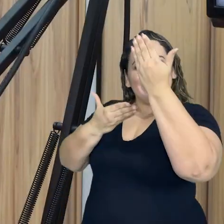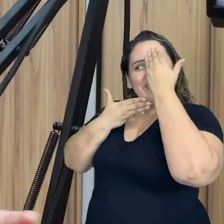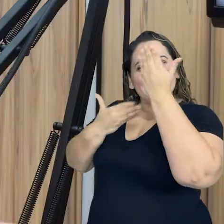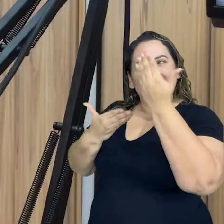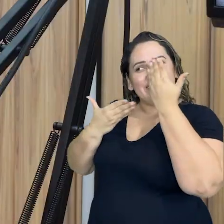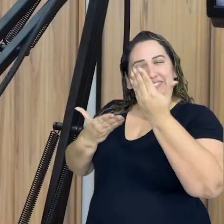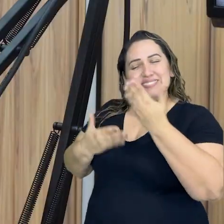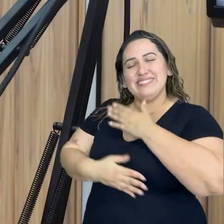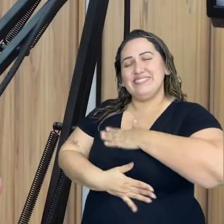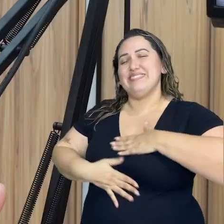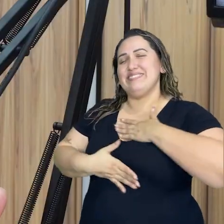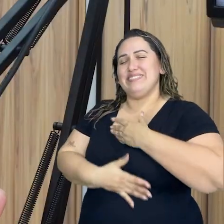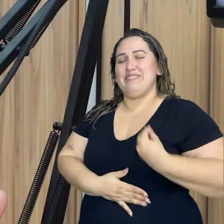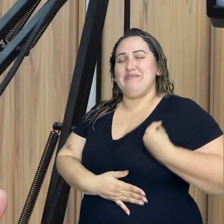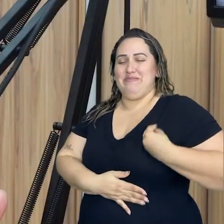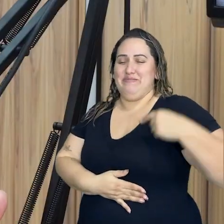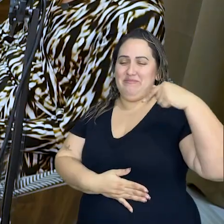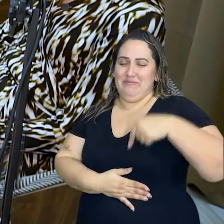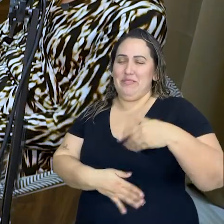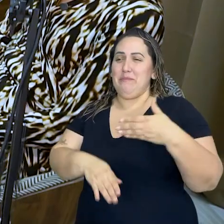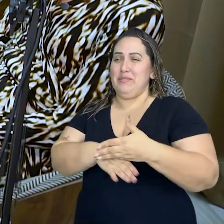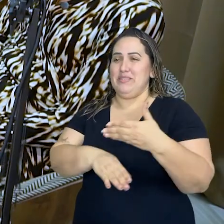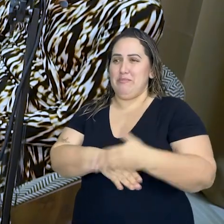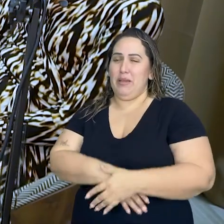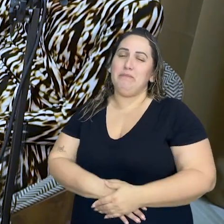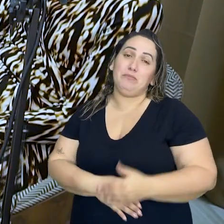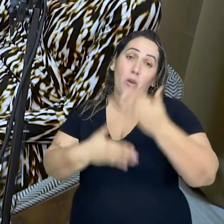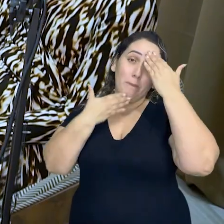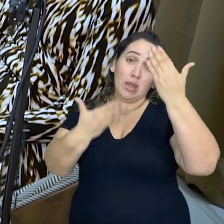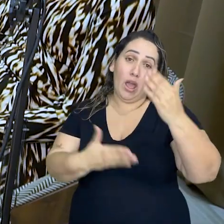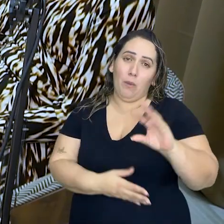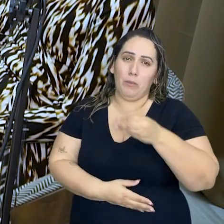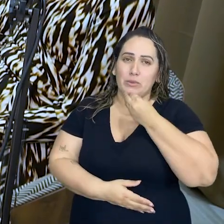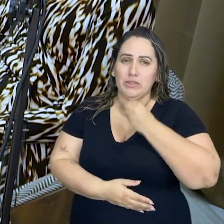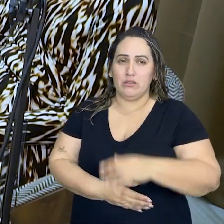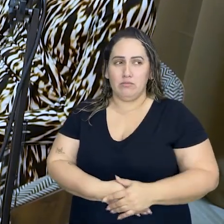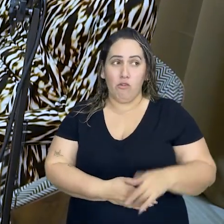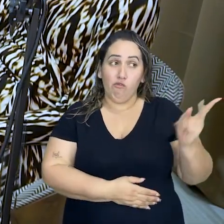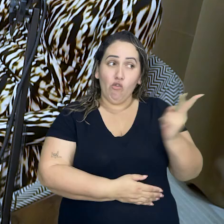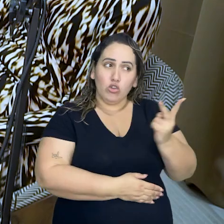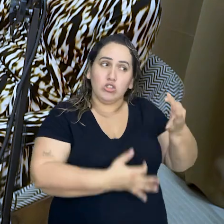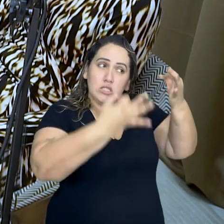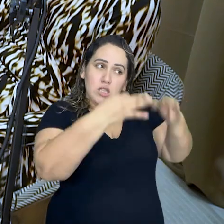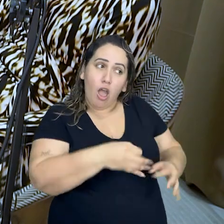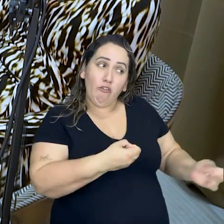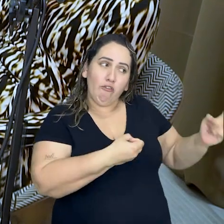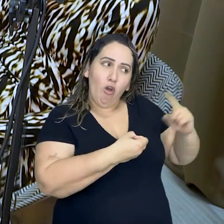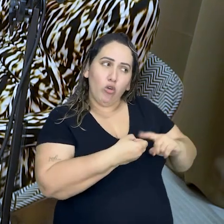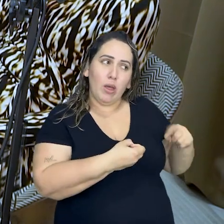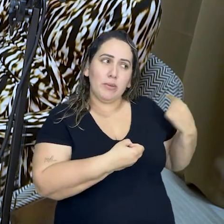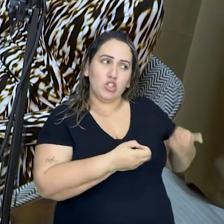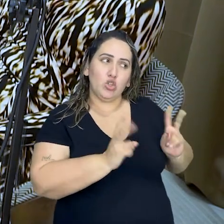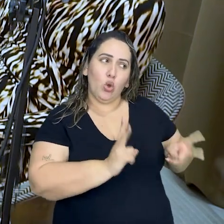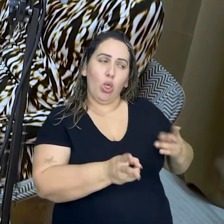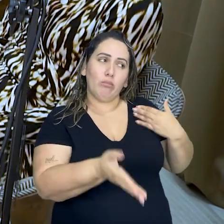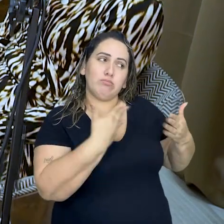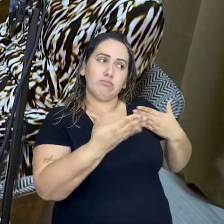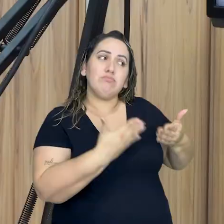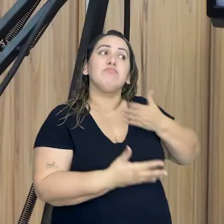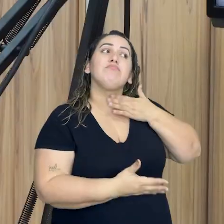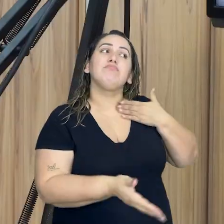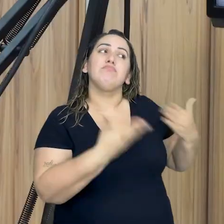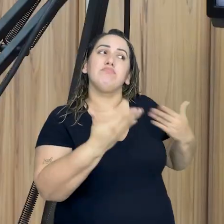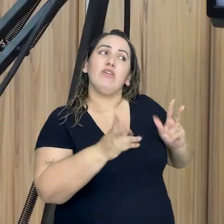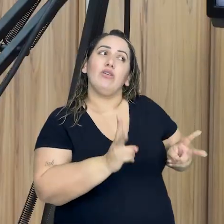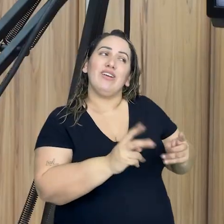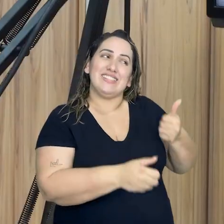Mais uma vez, muito obrigada. Obrigada a você, Sarinha. A gente que agradece. Marcinha, muito